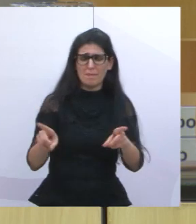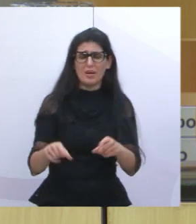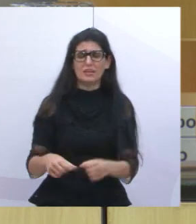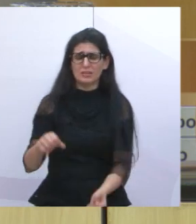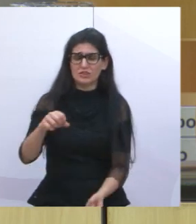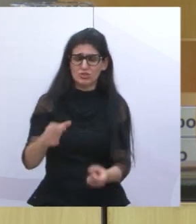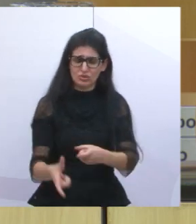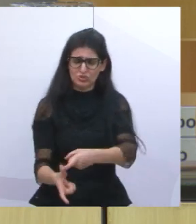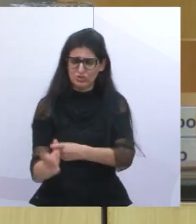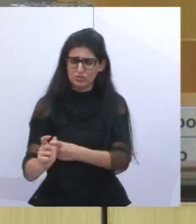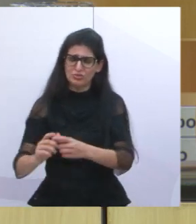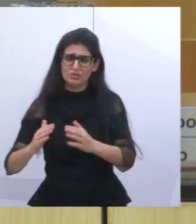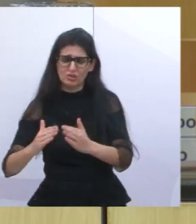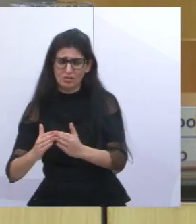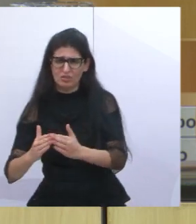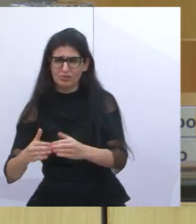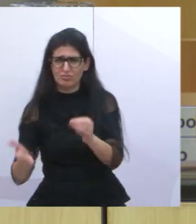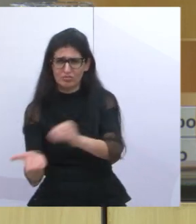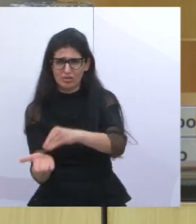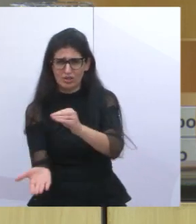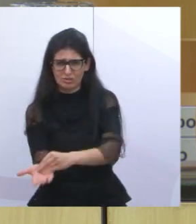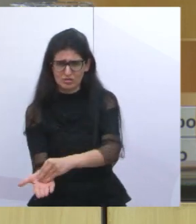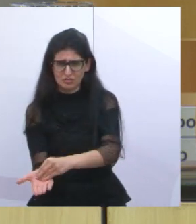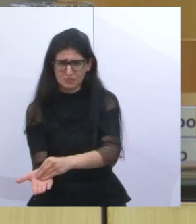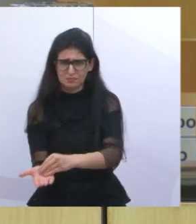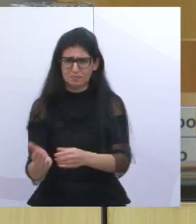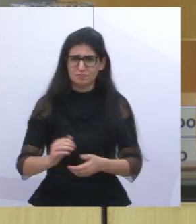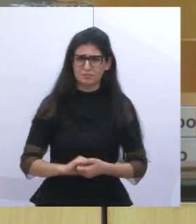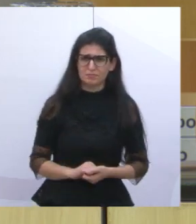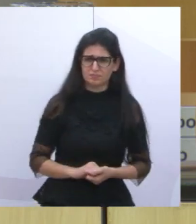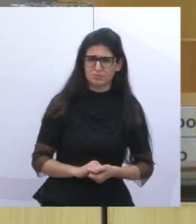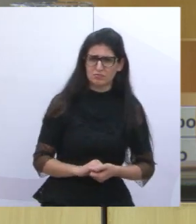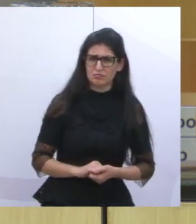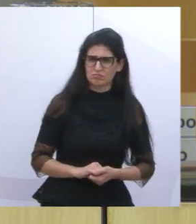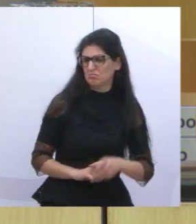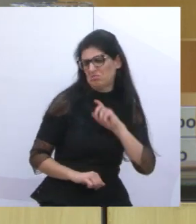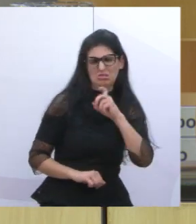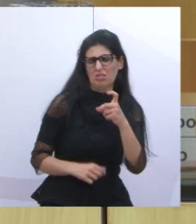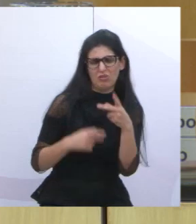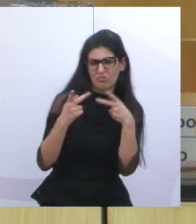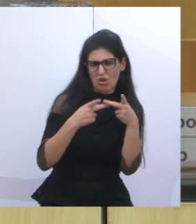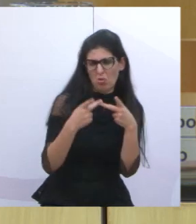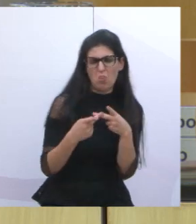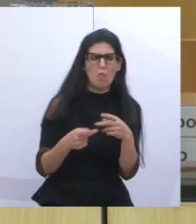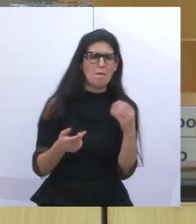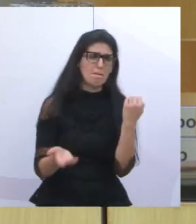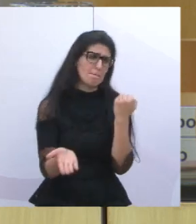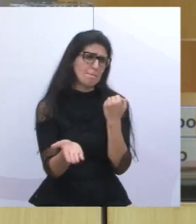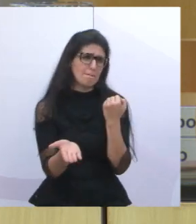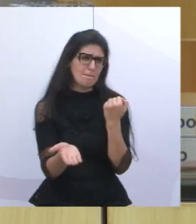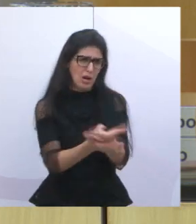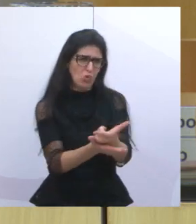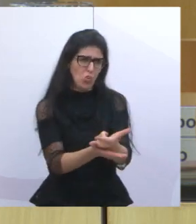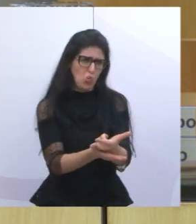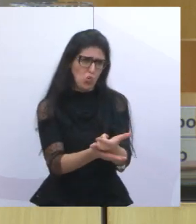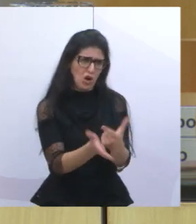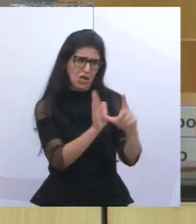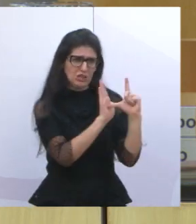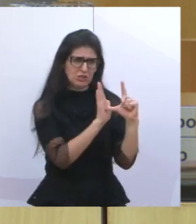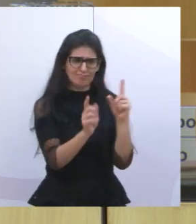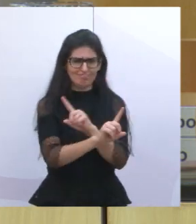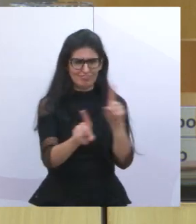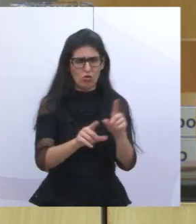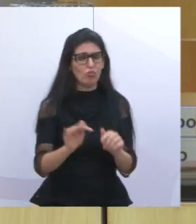fizemos várias reuniões e nenhuma delas estão questionando o que já foi pago. Eles estão questionando o que vai ser pago.